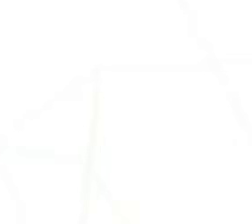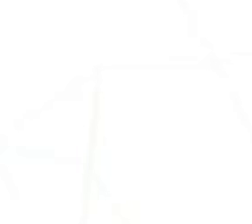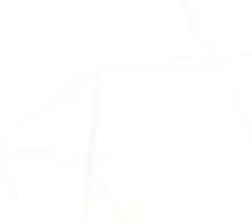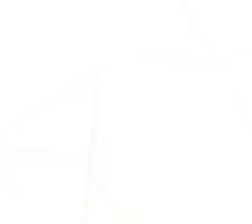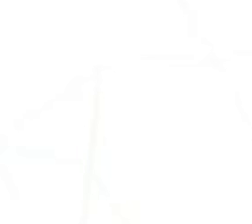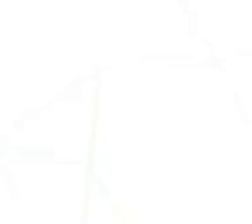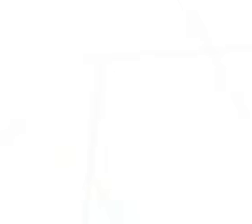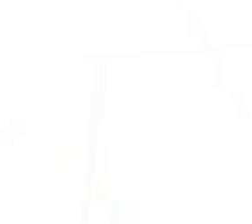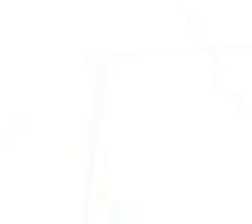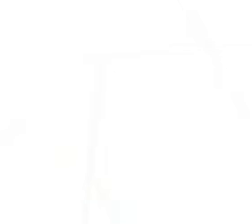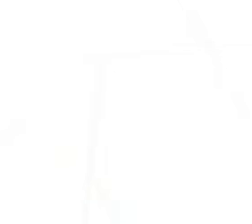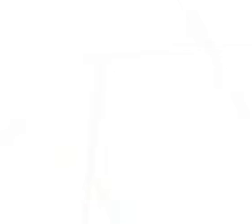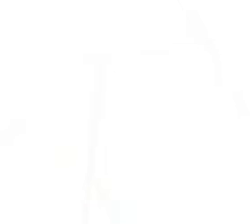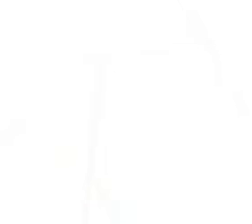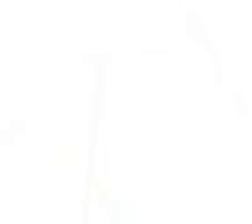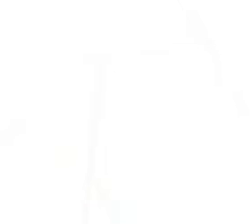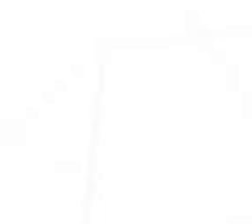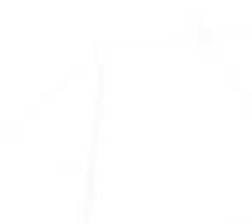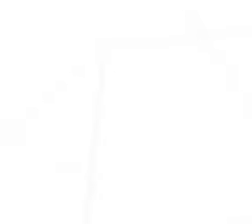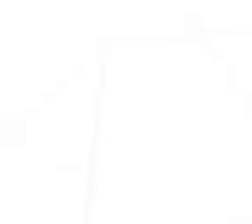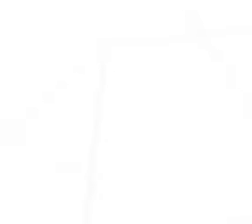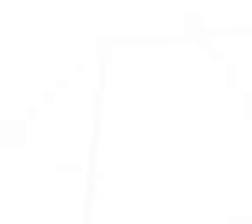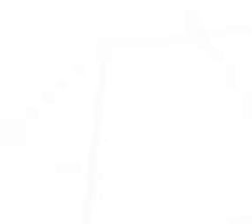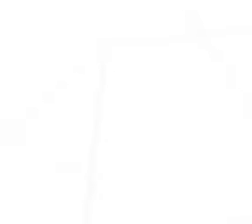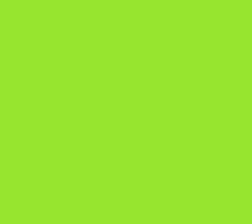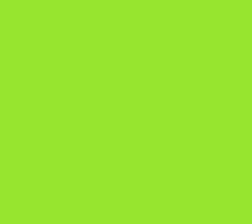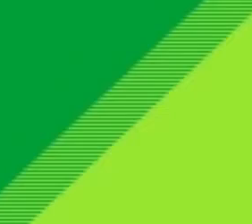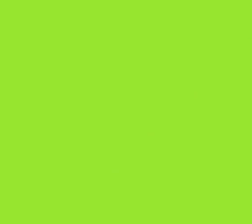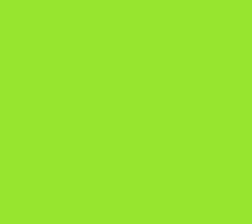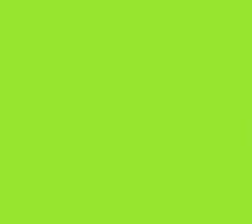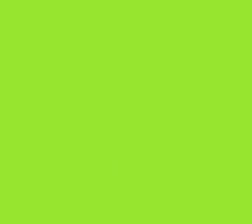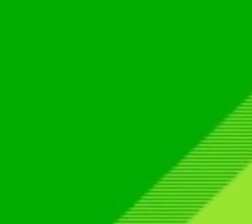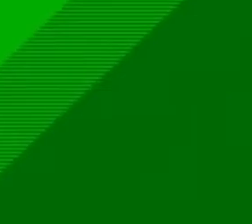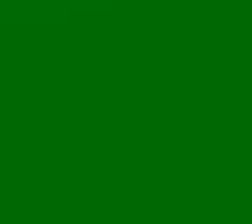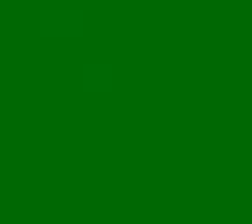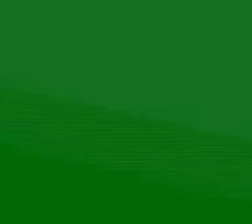Educação à distância, mudando realidades.